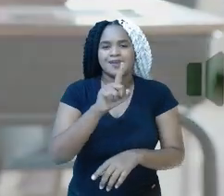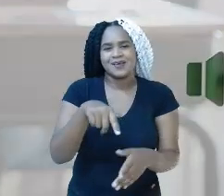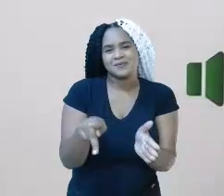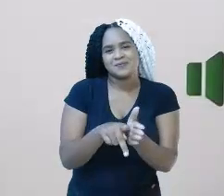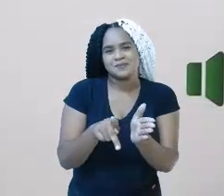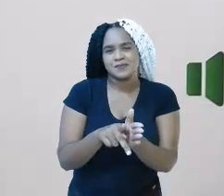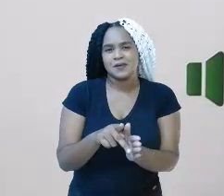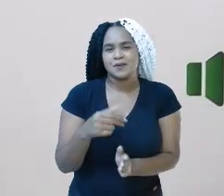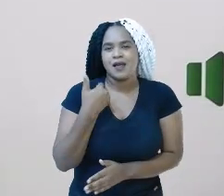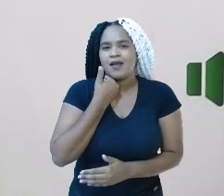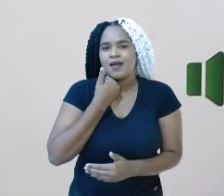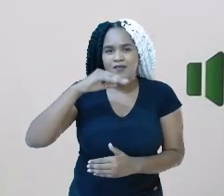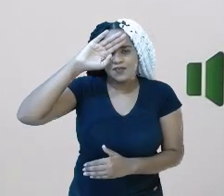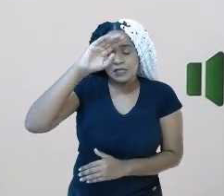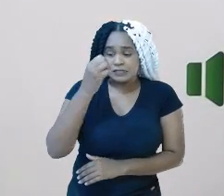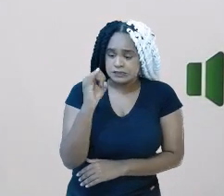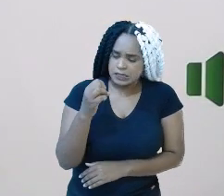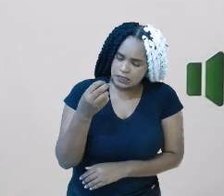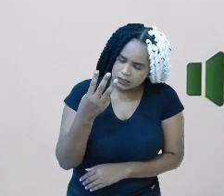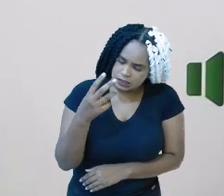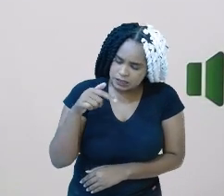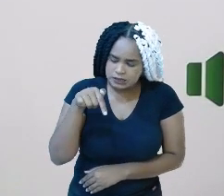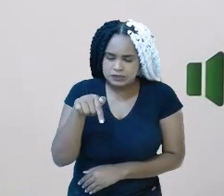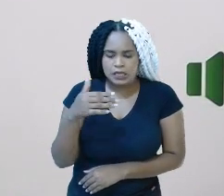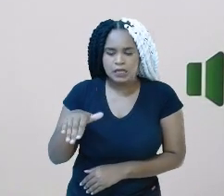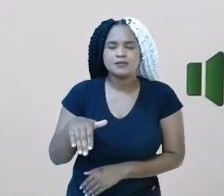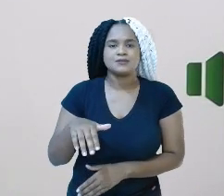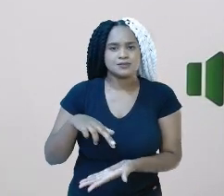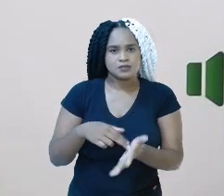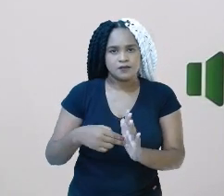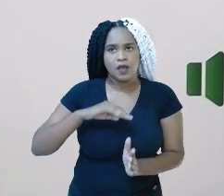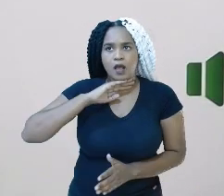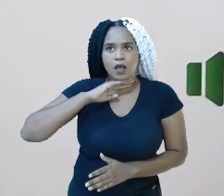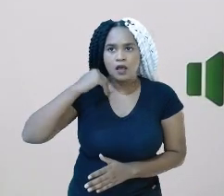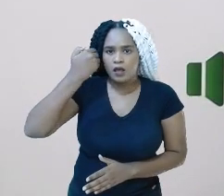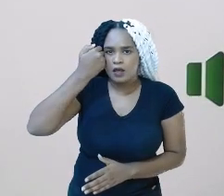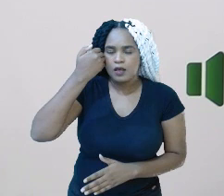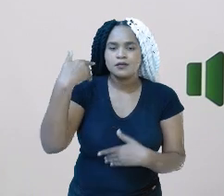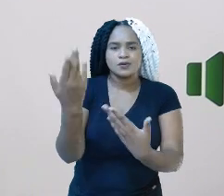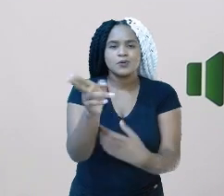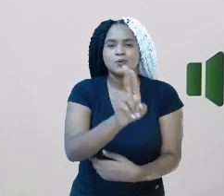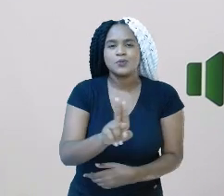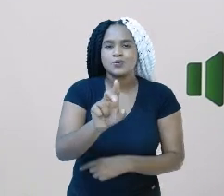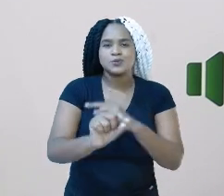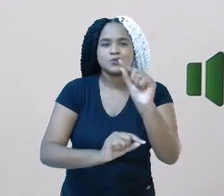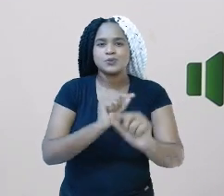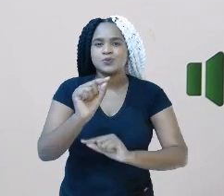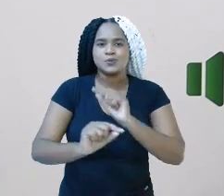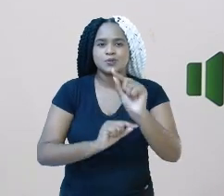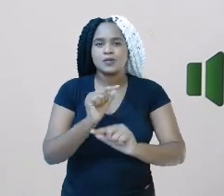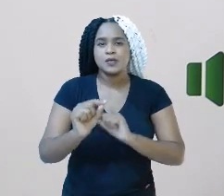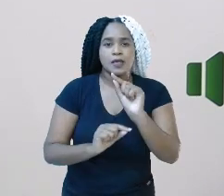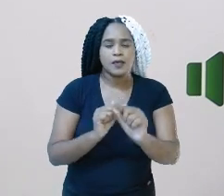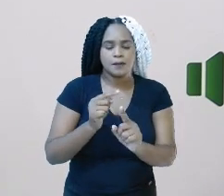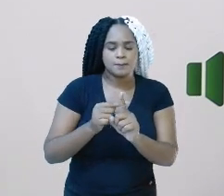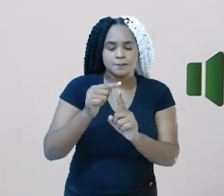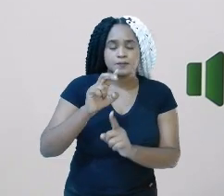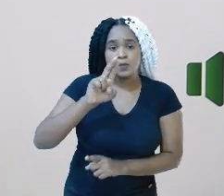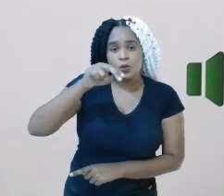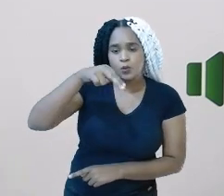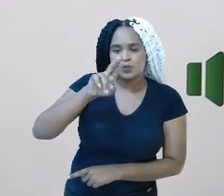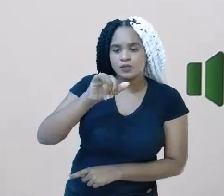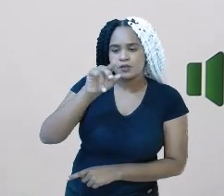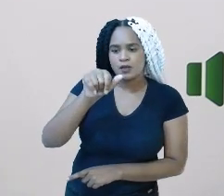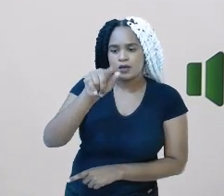isso? Isso mesmo. E a unidade que a gente utiliza para fazer essa medição é Celsius.